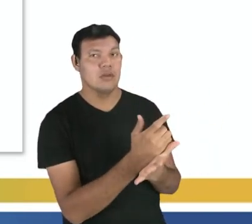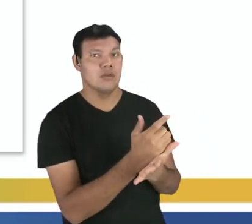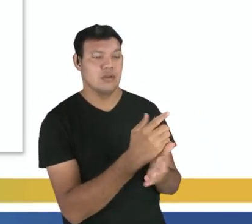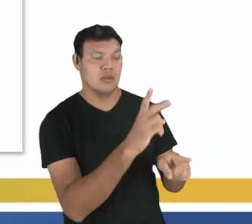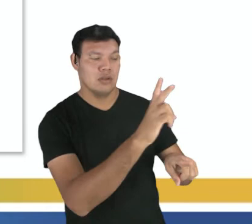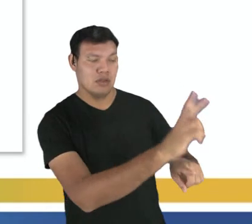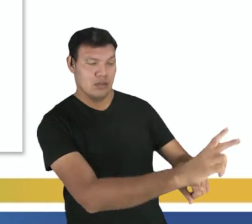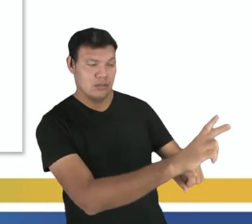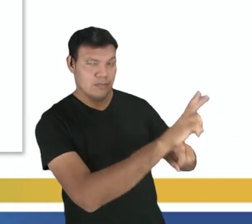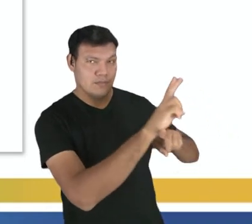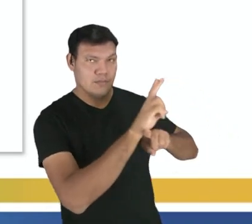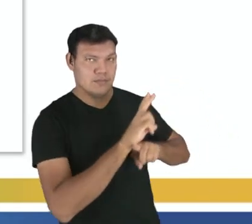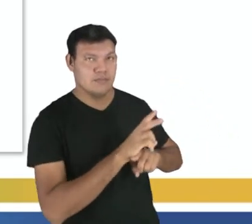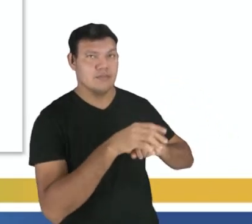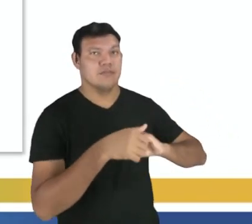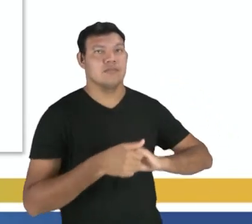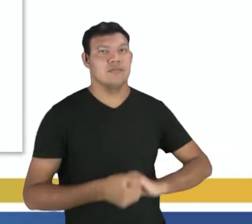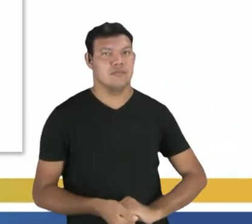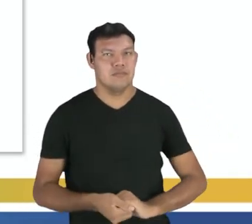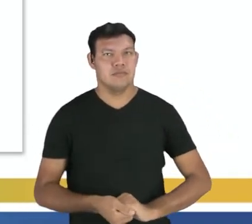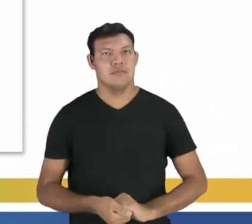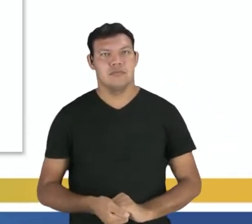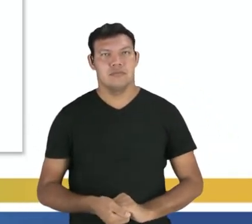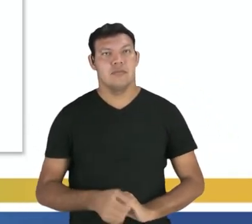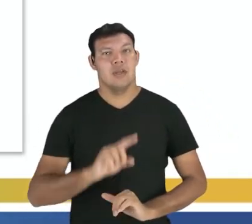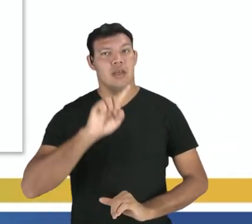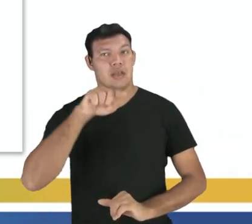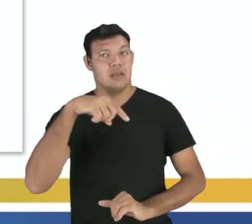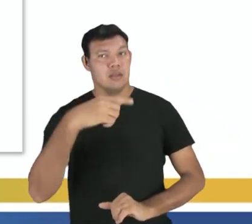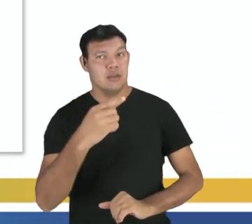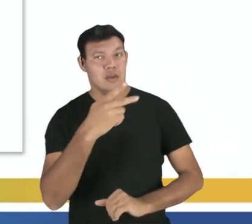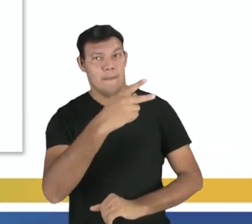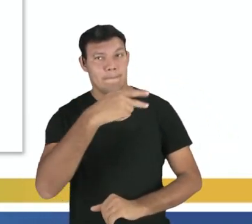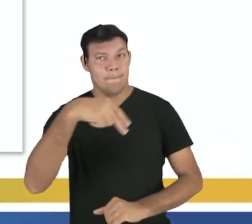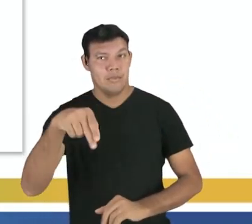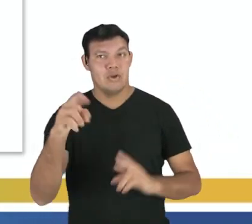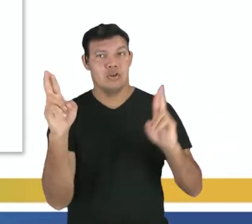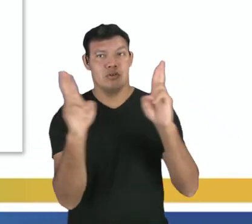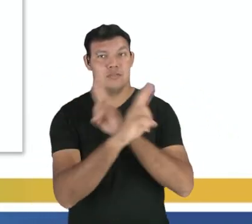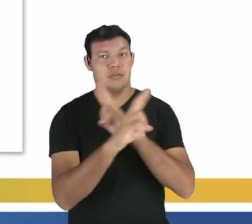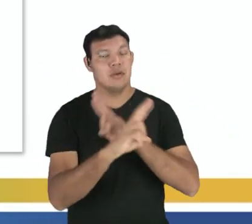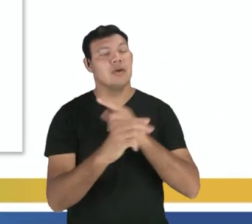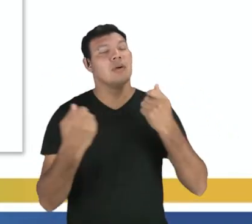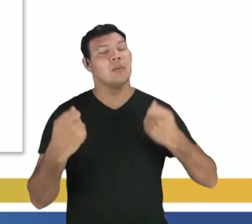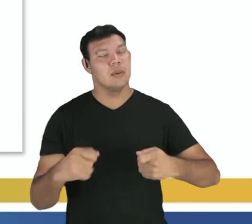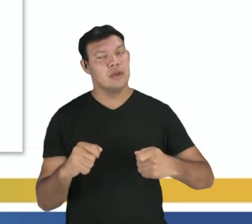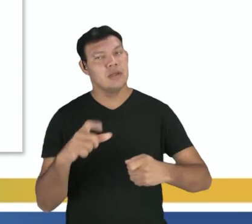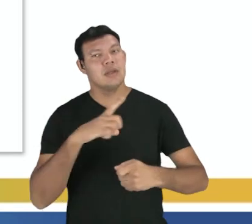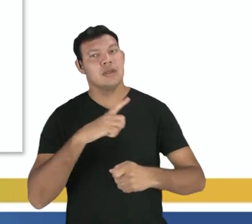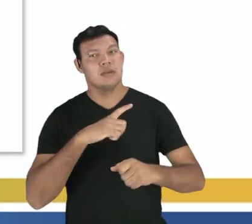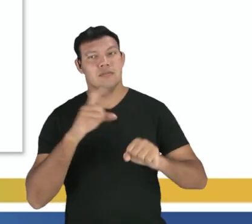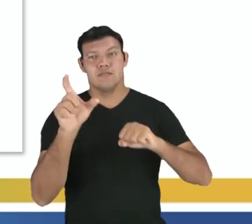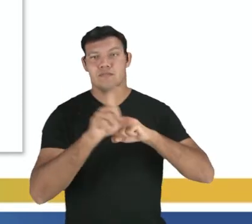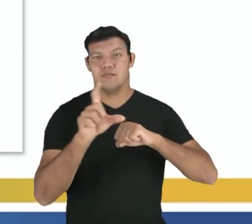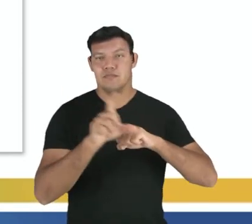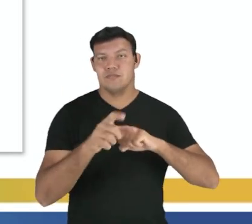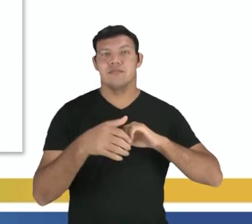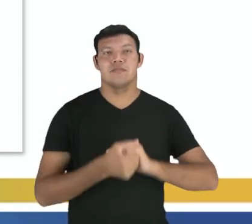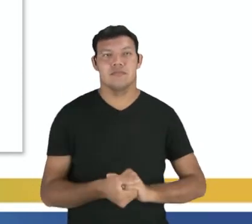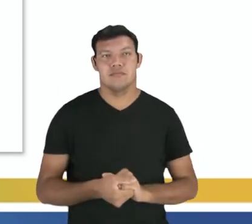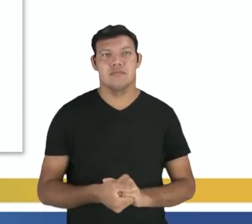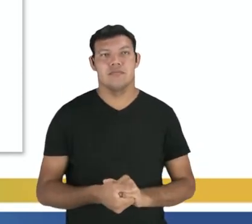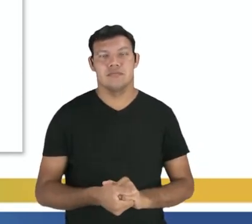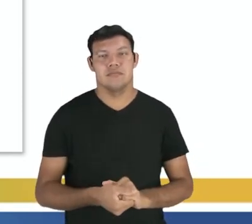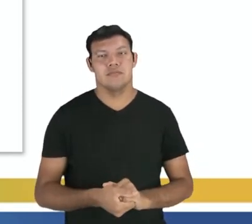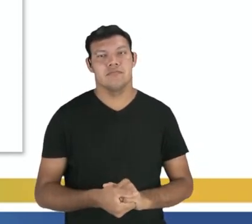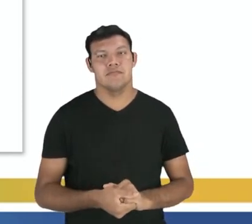Gente, mesmo erro, depois do pronome relativo cujo, deve vir um substantivo. E é o que acontece